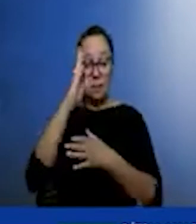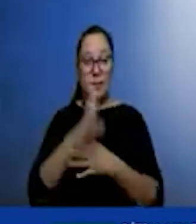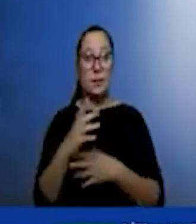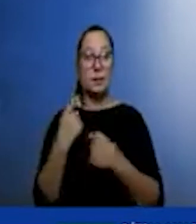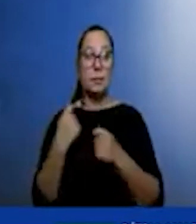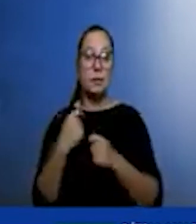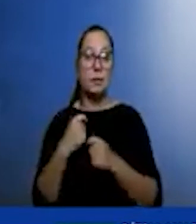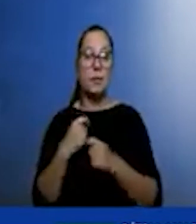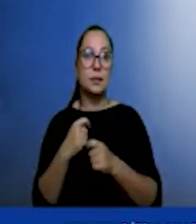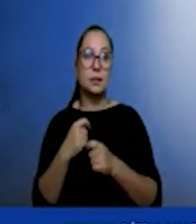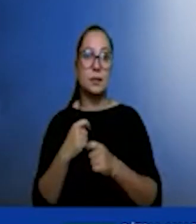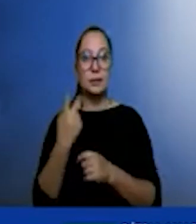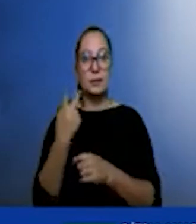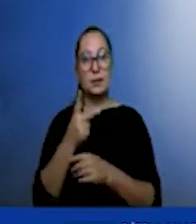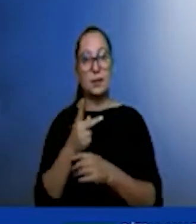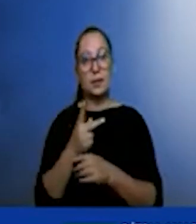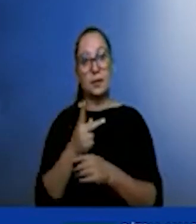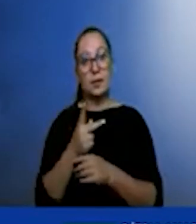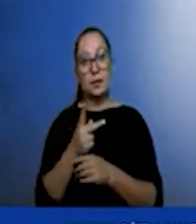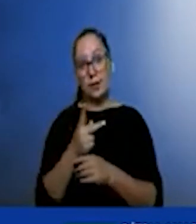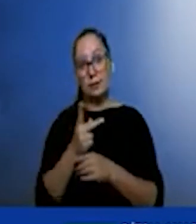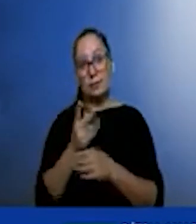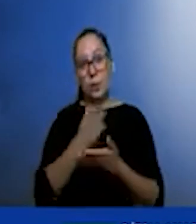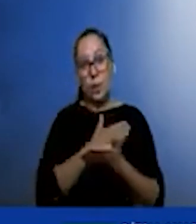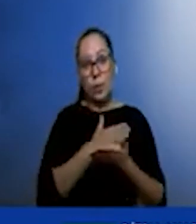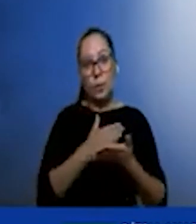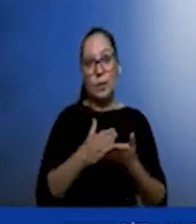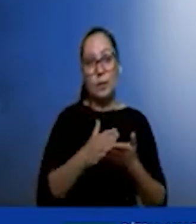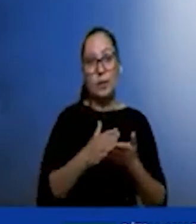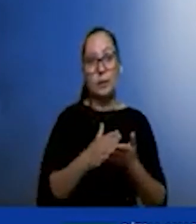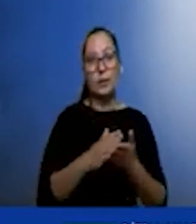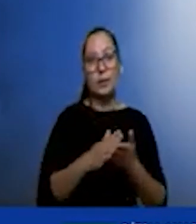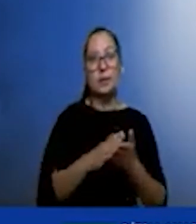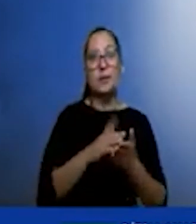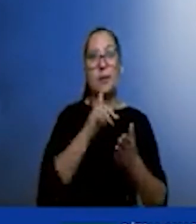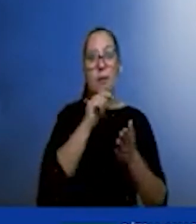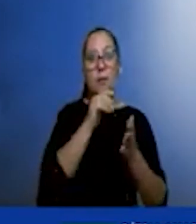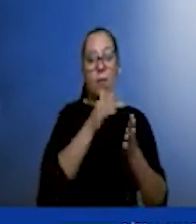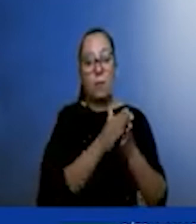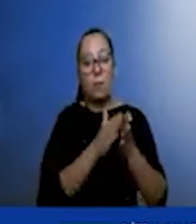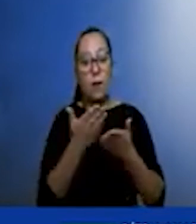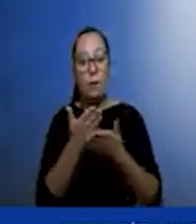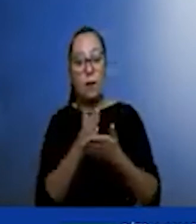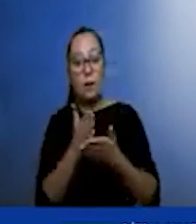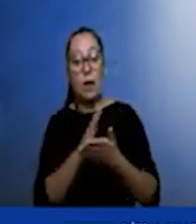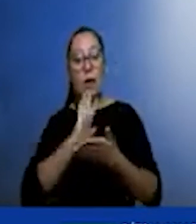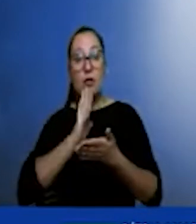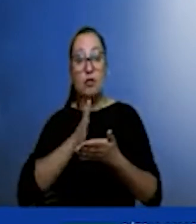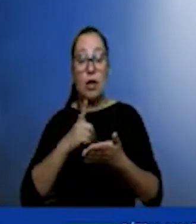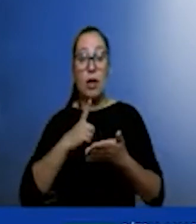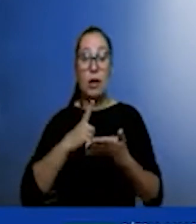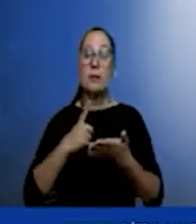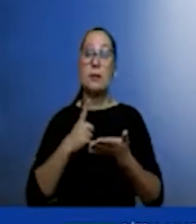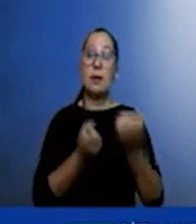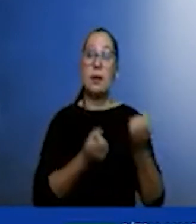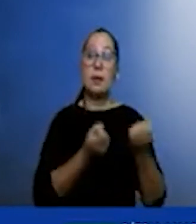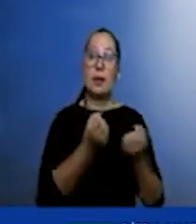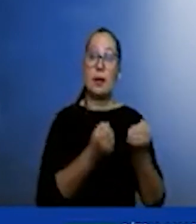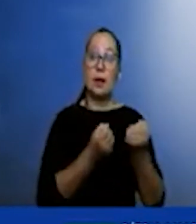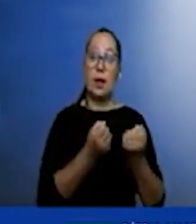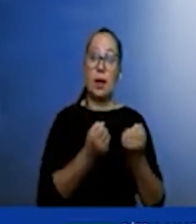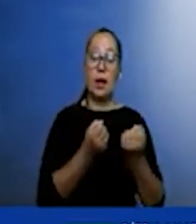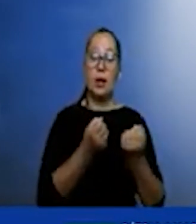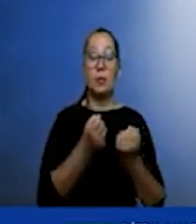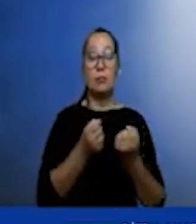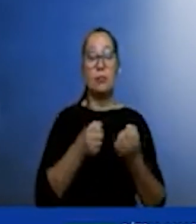sua infância, passar pela hibridização. Por quê? Porque eu já tenho o carro etanol, que, by the way, emite, quando